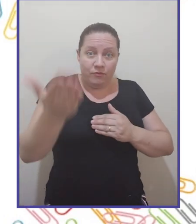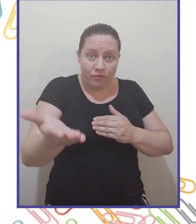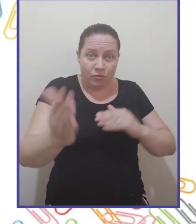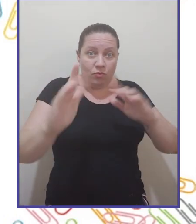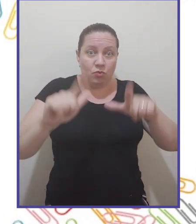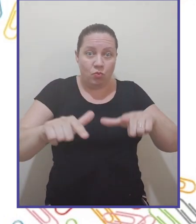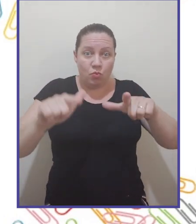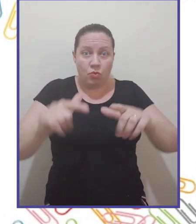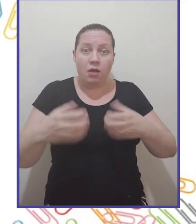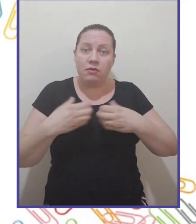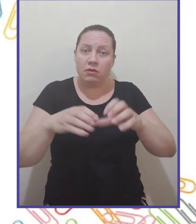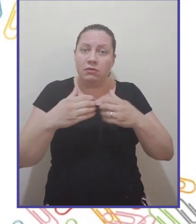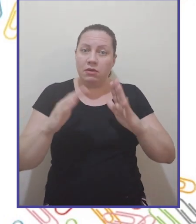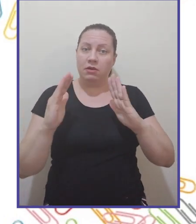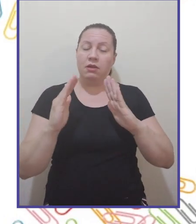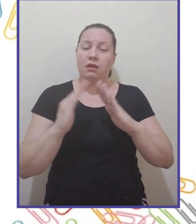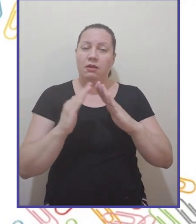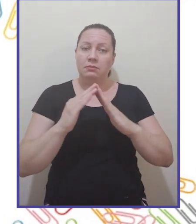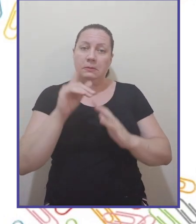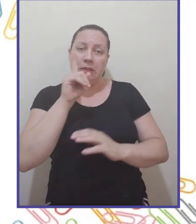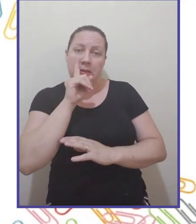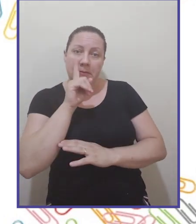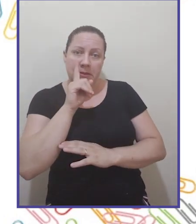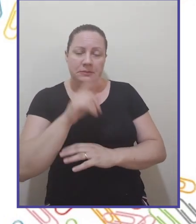que é o ambiente de vivência da mãe.